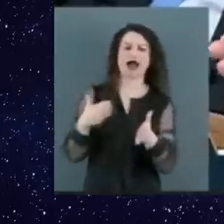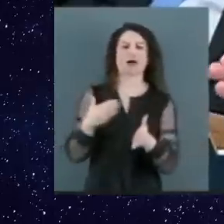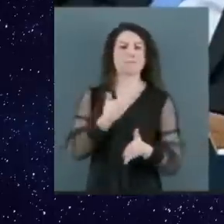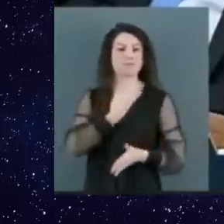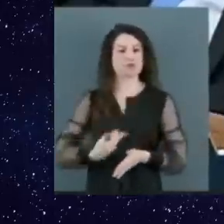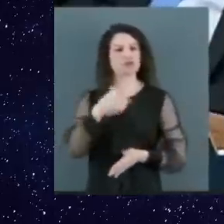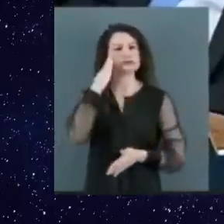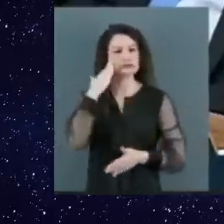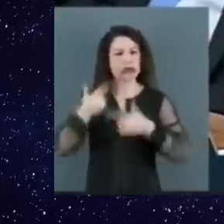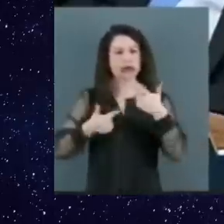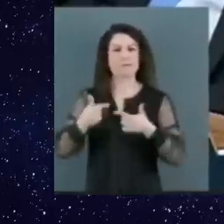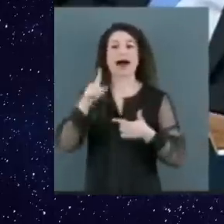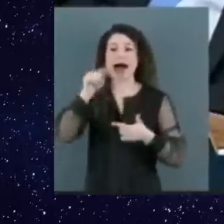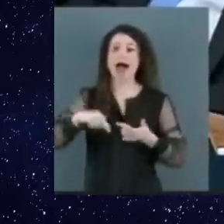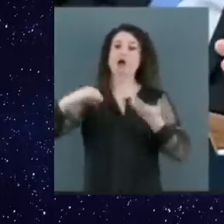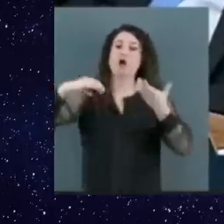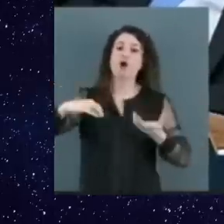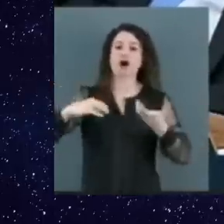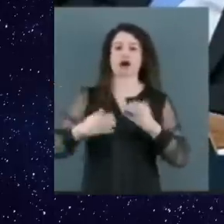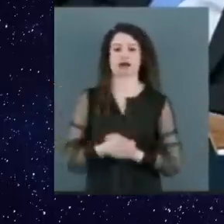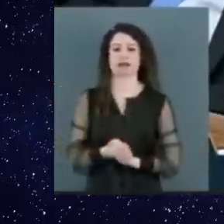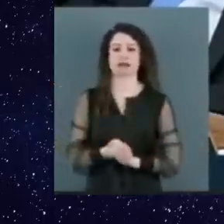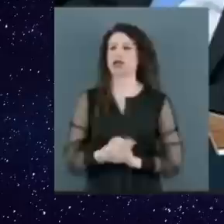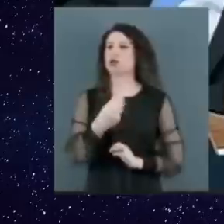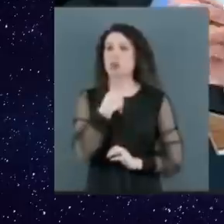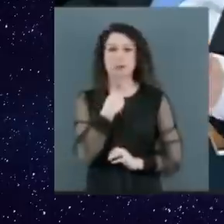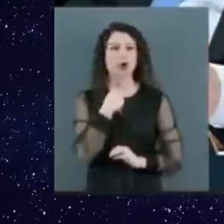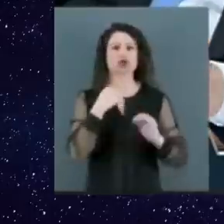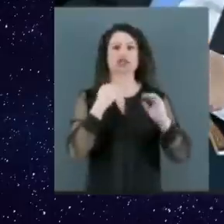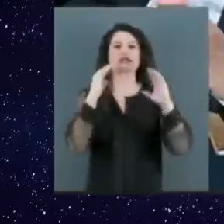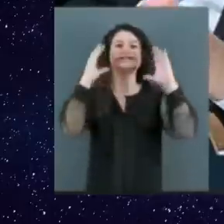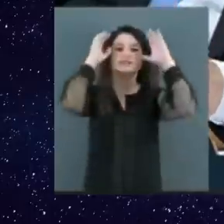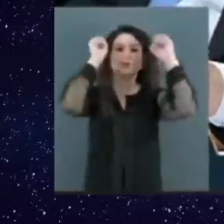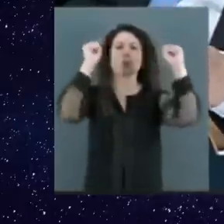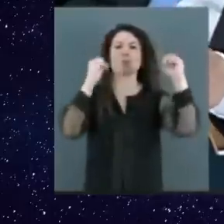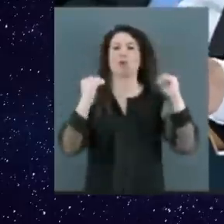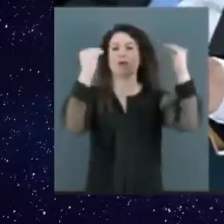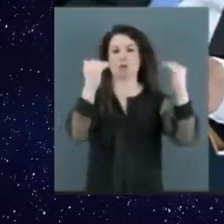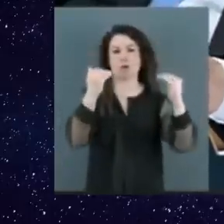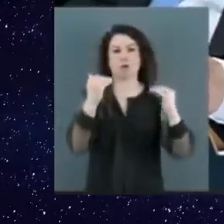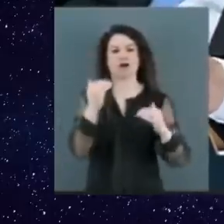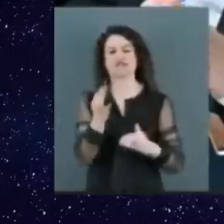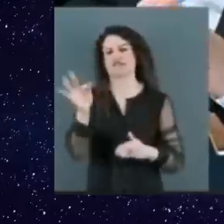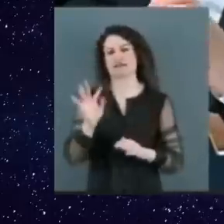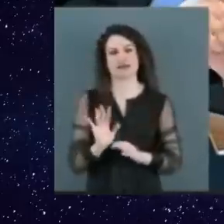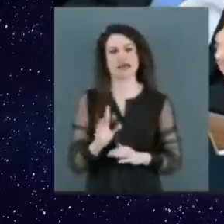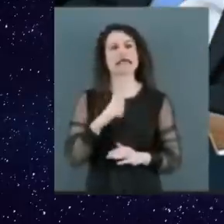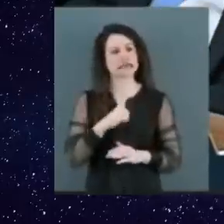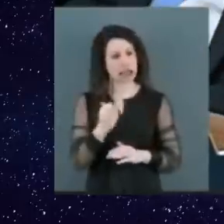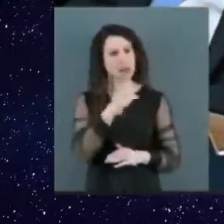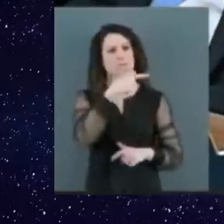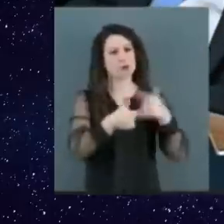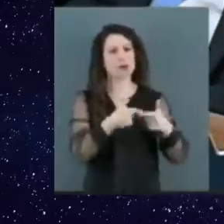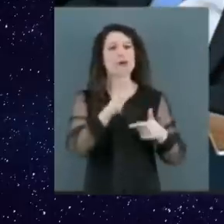sabe, é o Congresso Nacional. Não pode ser o Supremo Tribunal Federal, tem um papel relevante, sim, mas é um papel